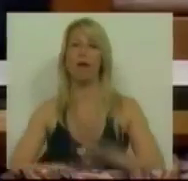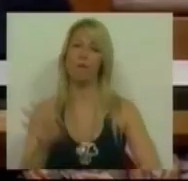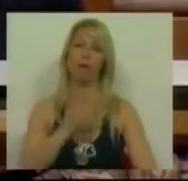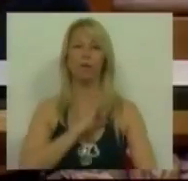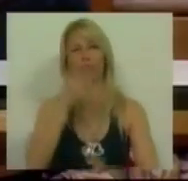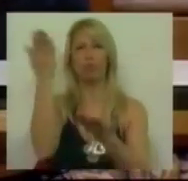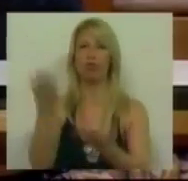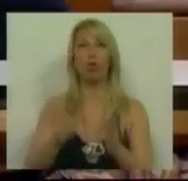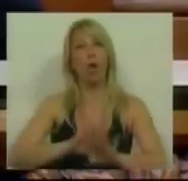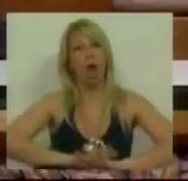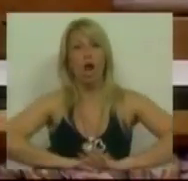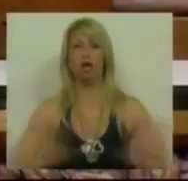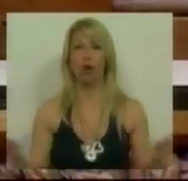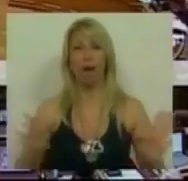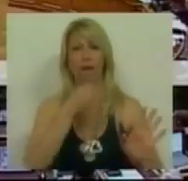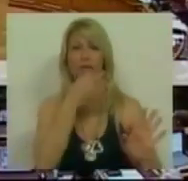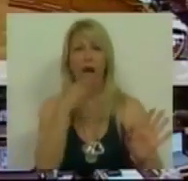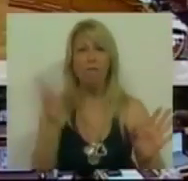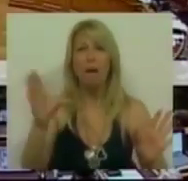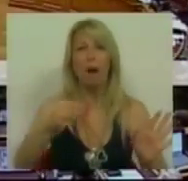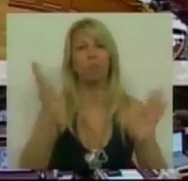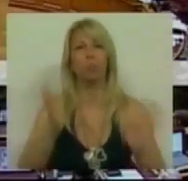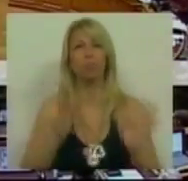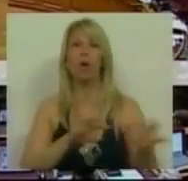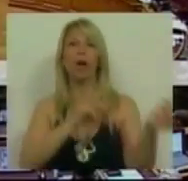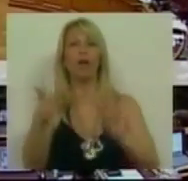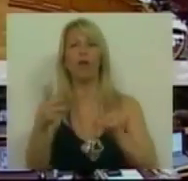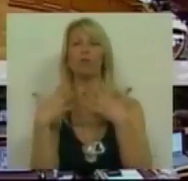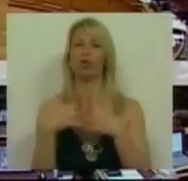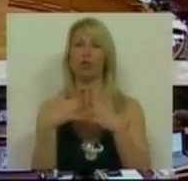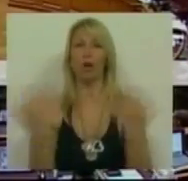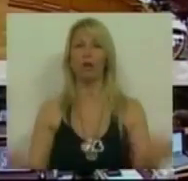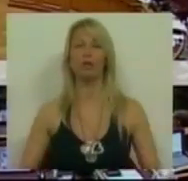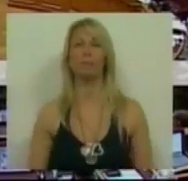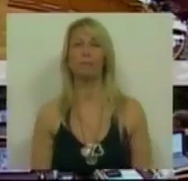estamos conversados sobre reformas estruturais. Muito obrigado. Senhora